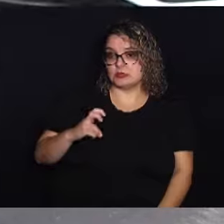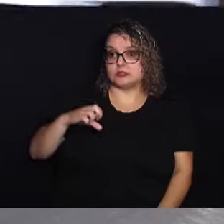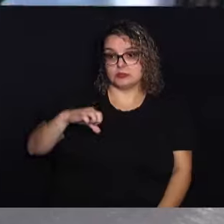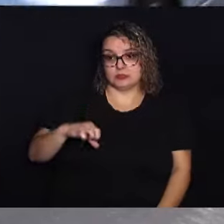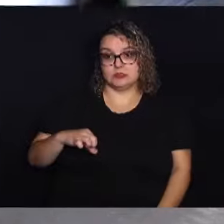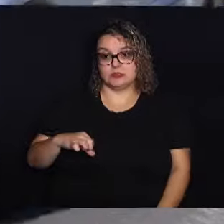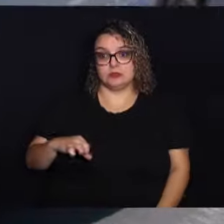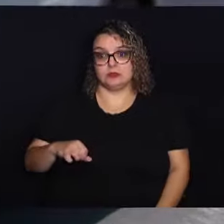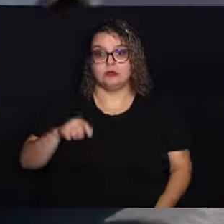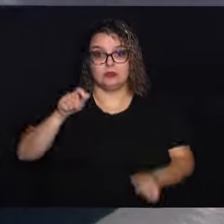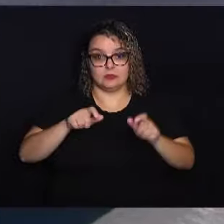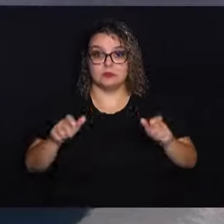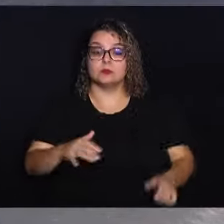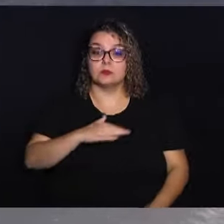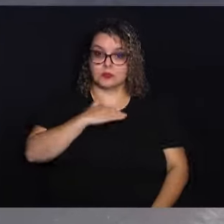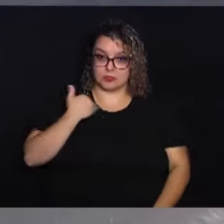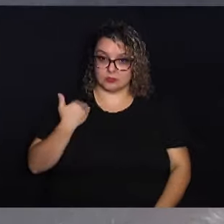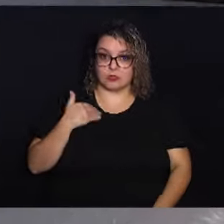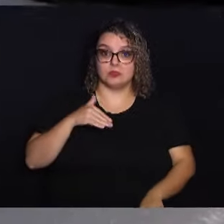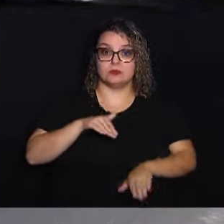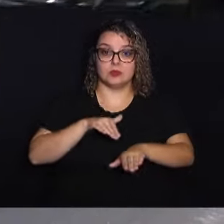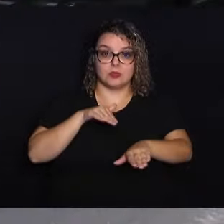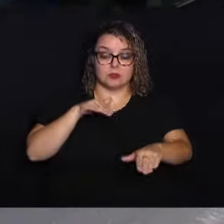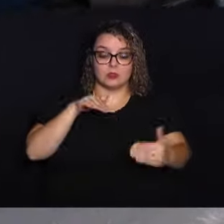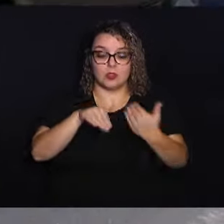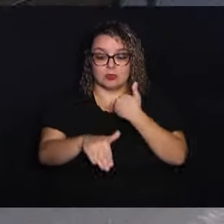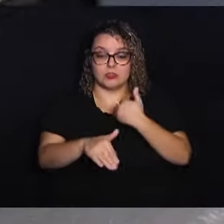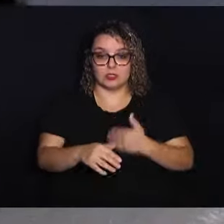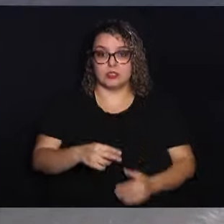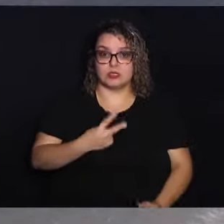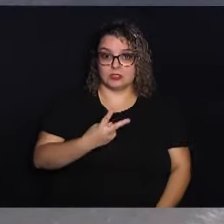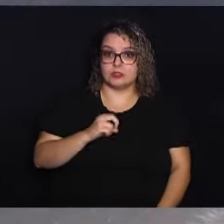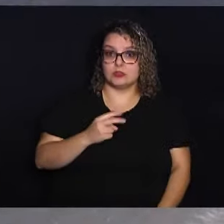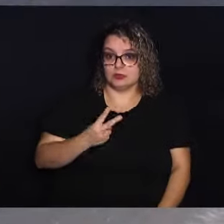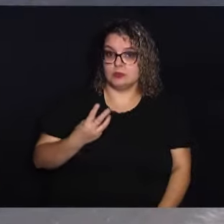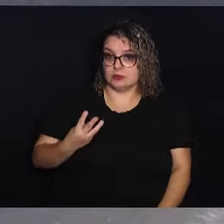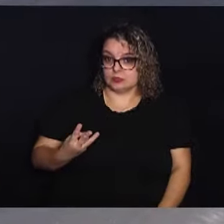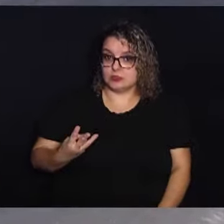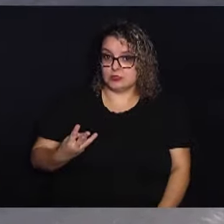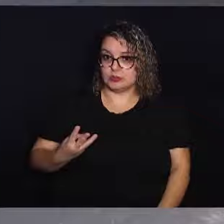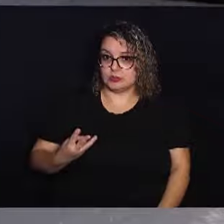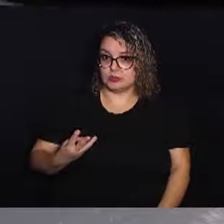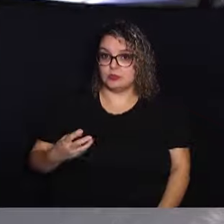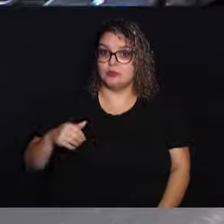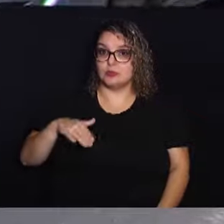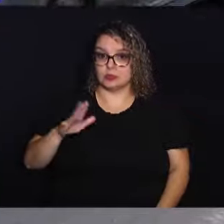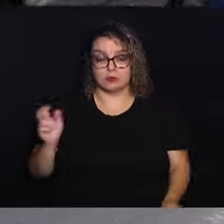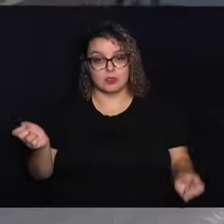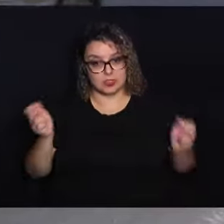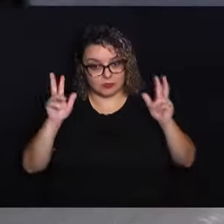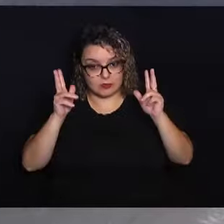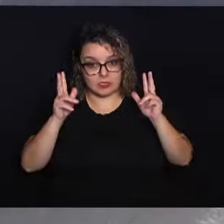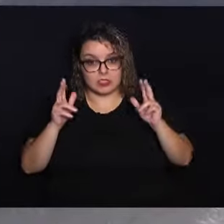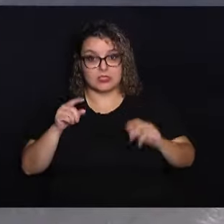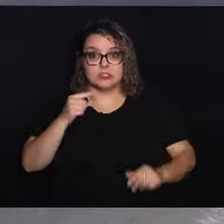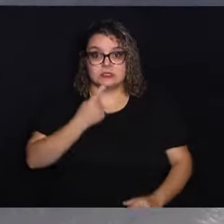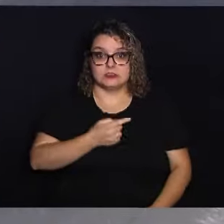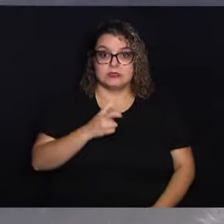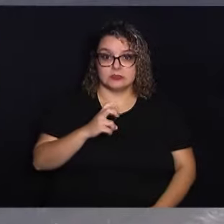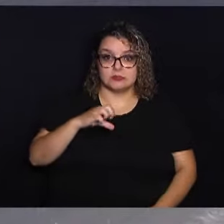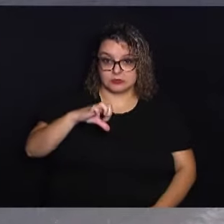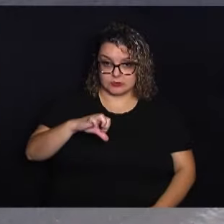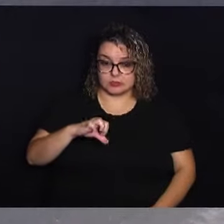159 pessoas Olha só perderam a vida no trânsito em Campinas em 2023 o que mais chama atenção é que